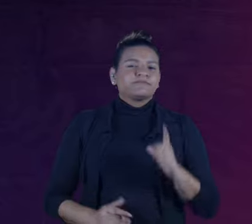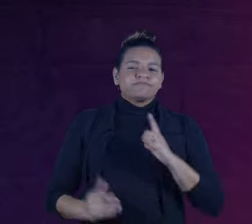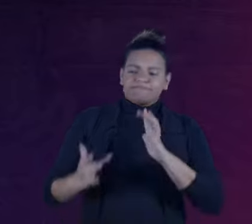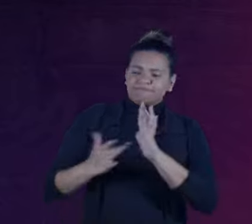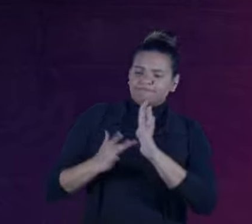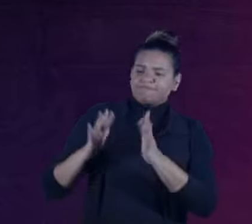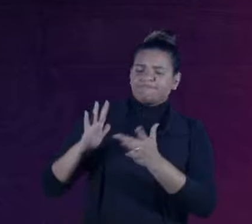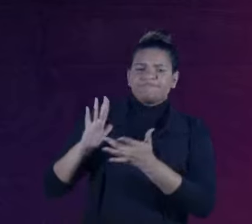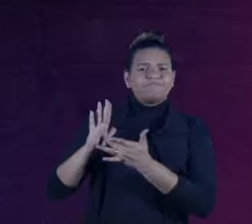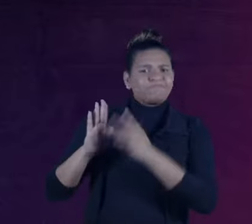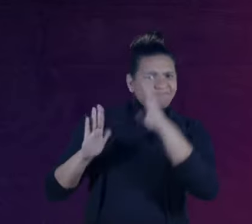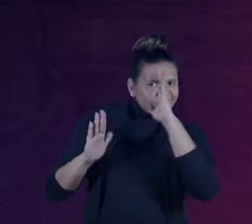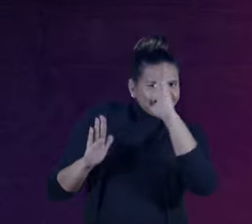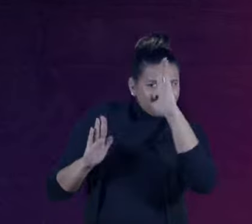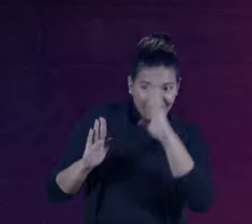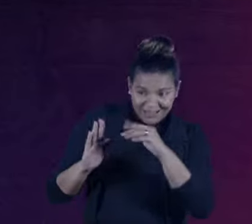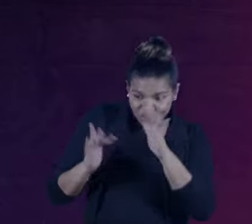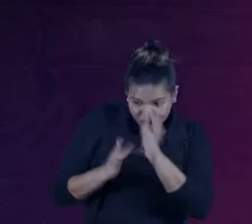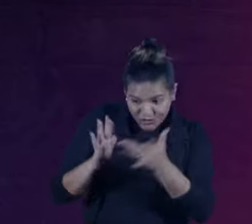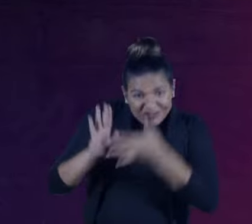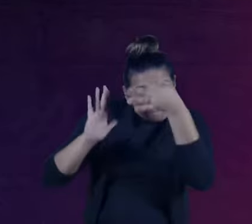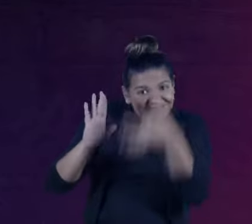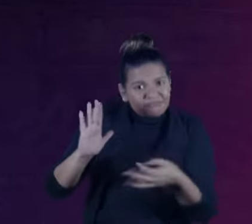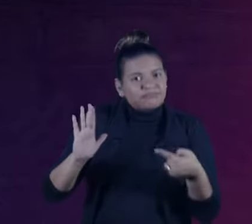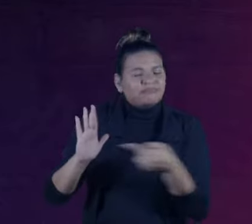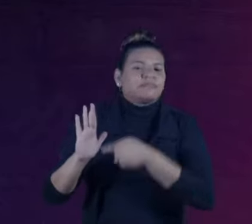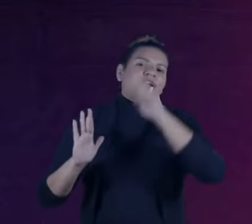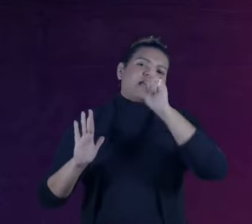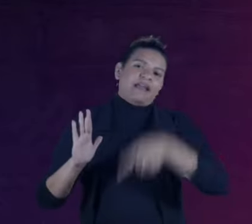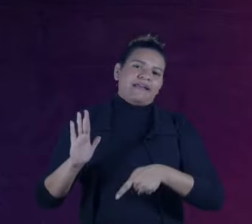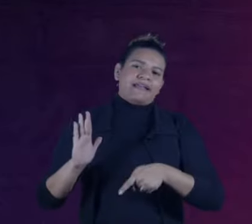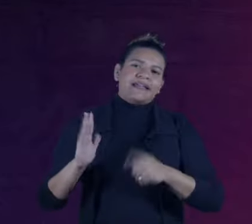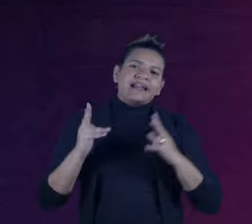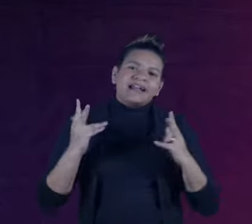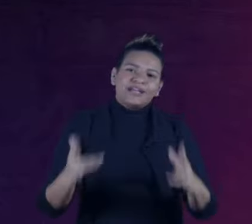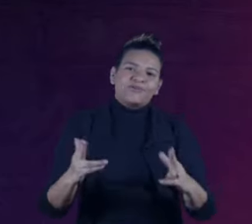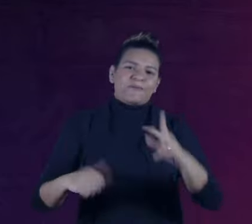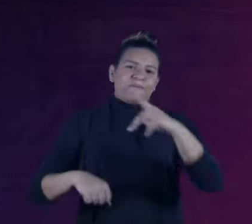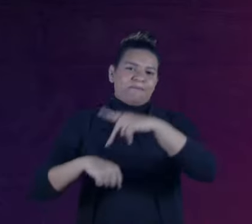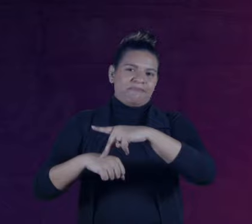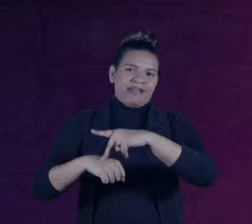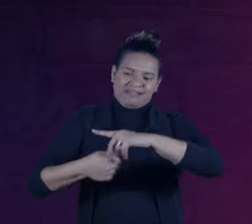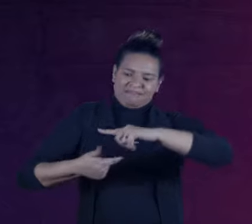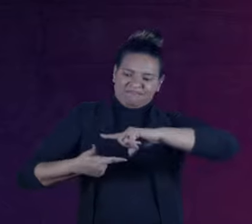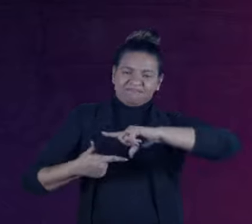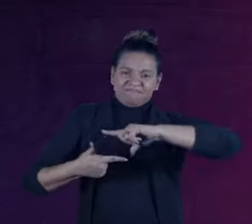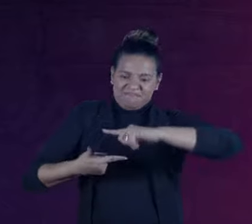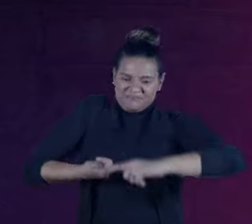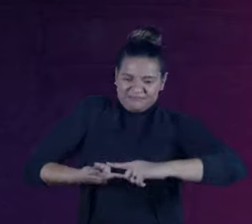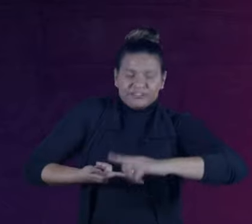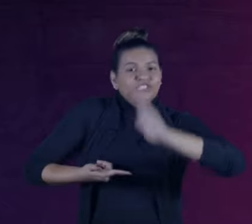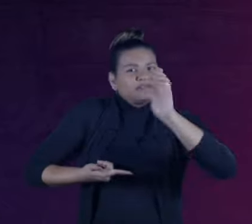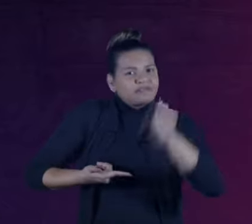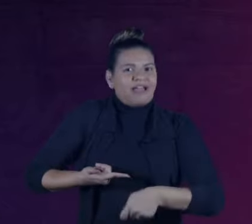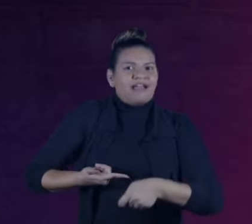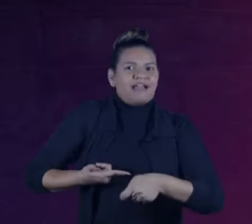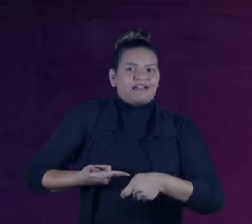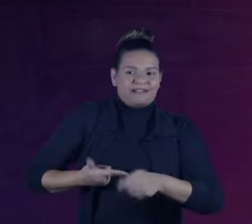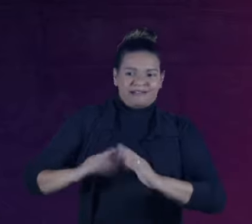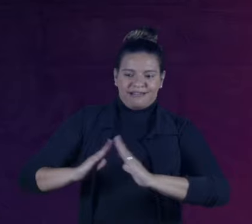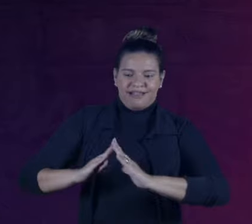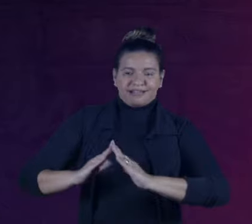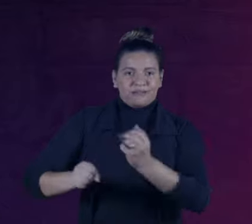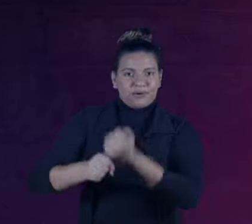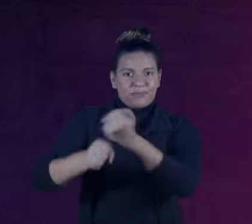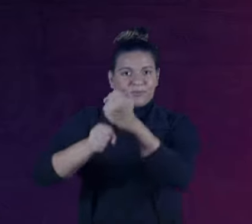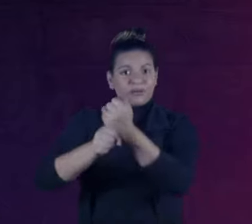Cristo Jesus a pedra angular, no qual todo edifício bem ajustado cresce para